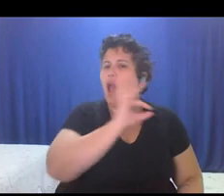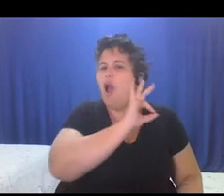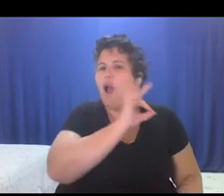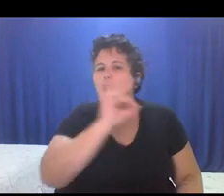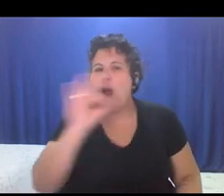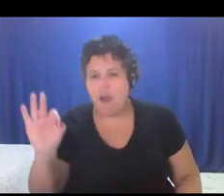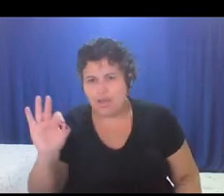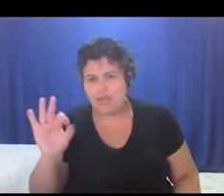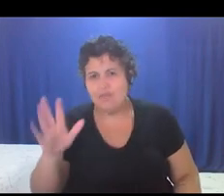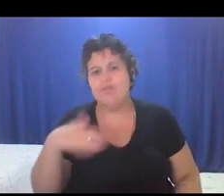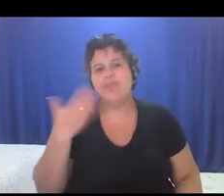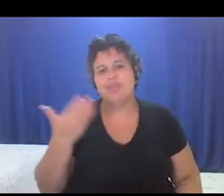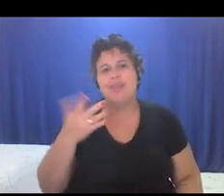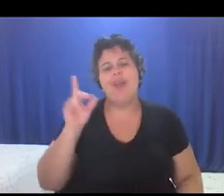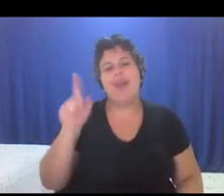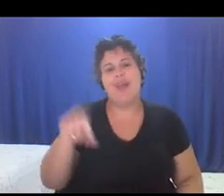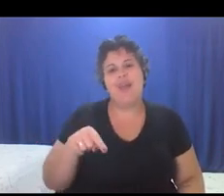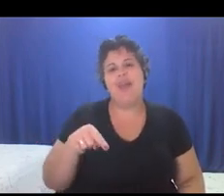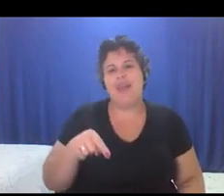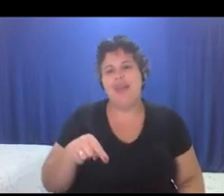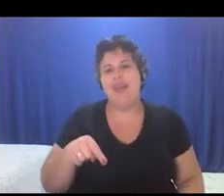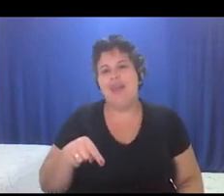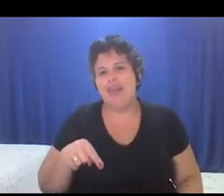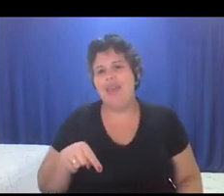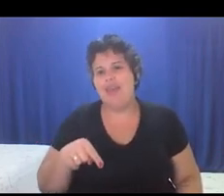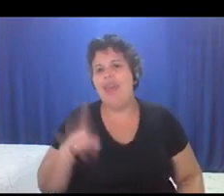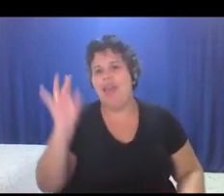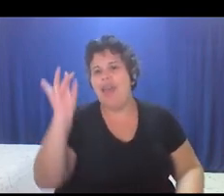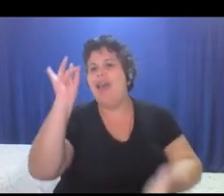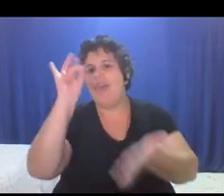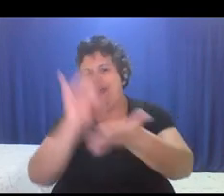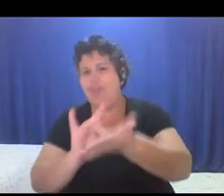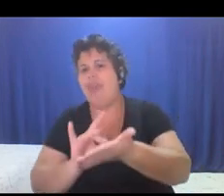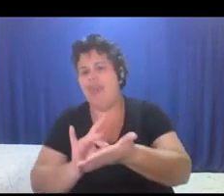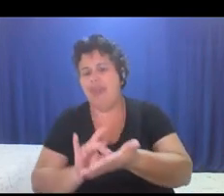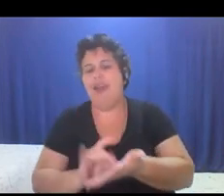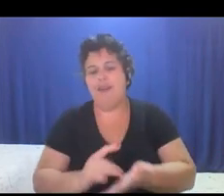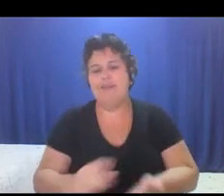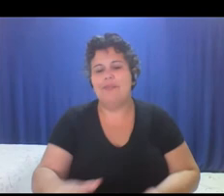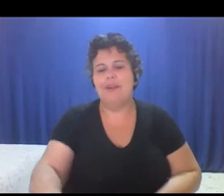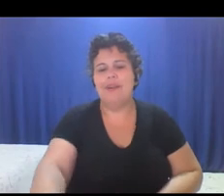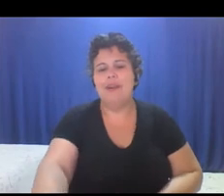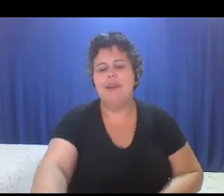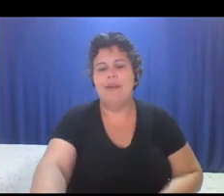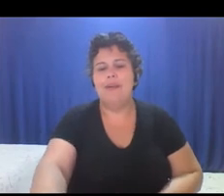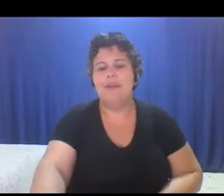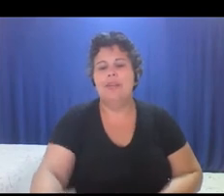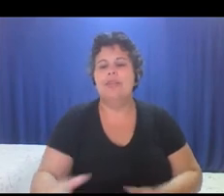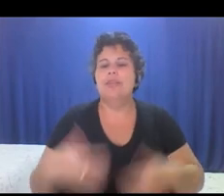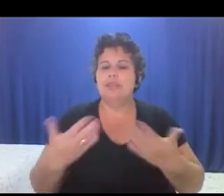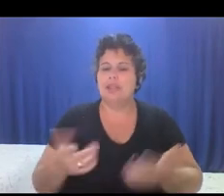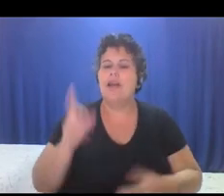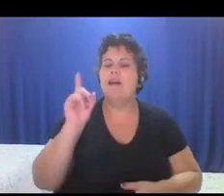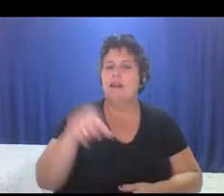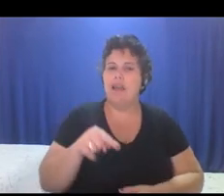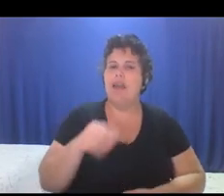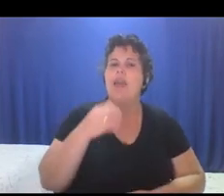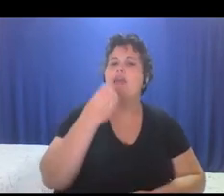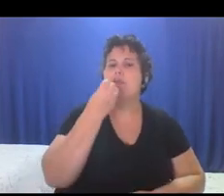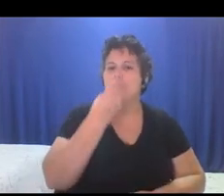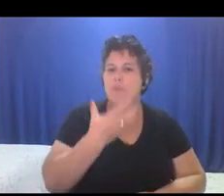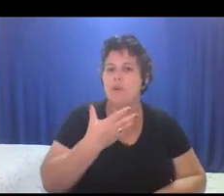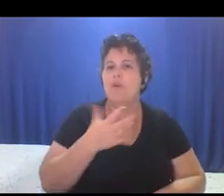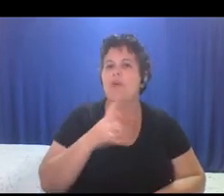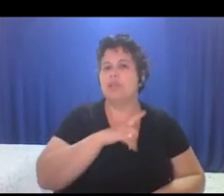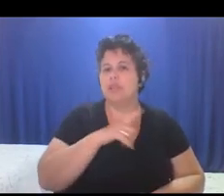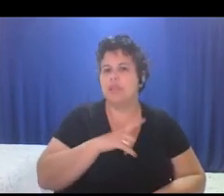E é real isso, Regi, você colocou aí, é real. E é real, e é mais real ainda quando essas pessoas trazem esses feedbacks para a gente,